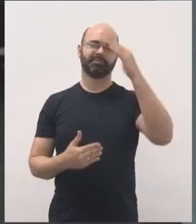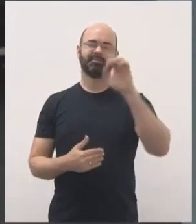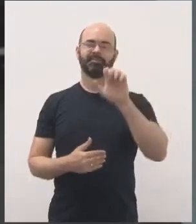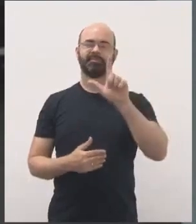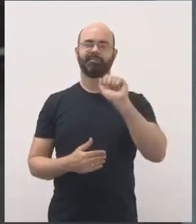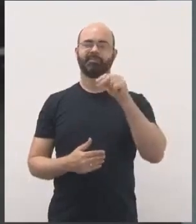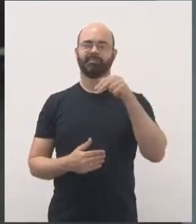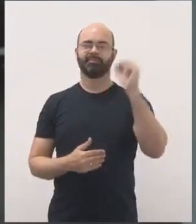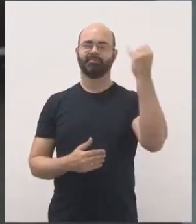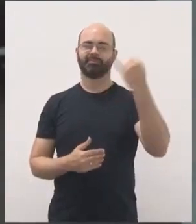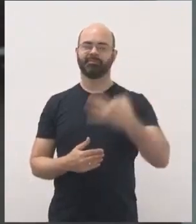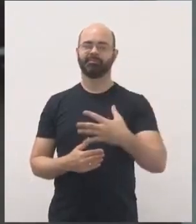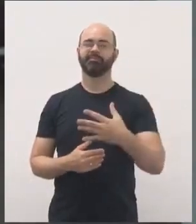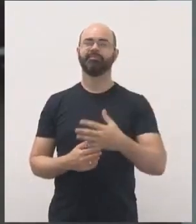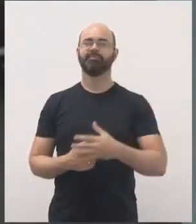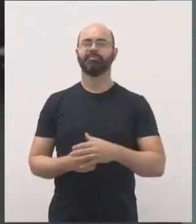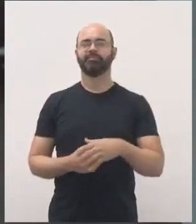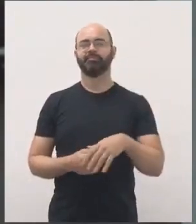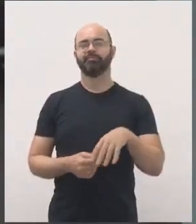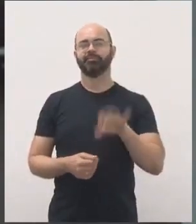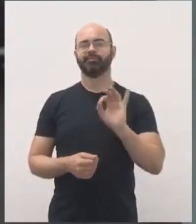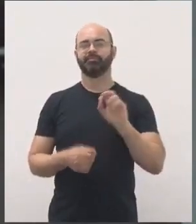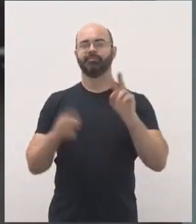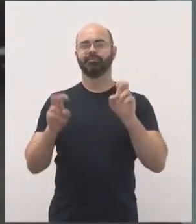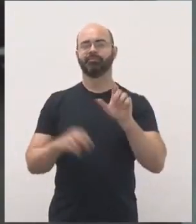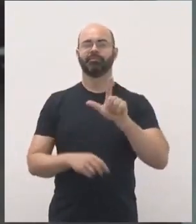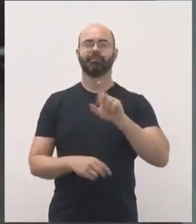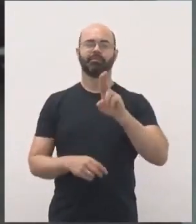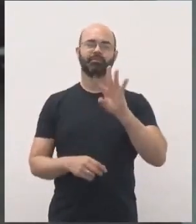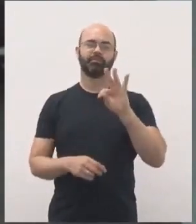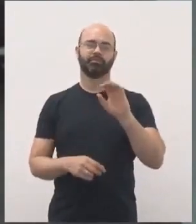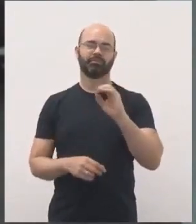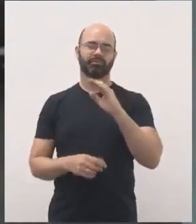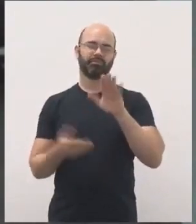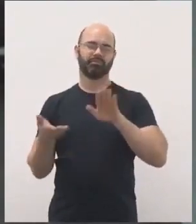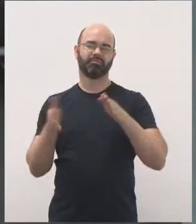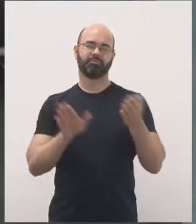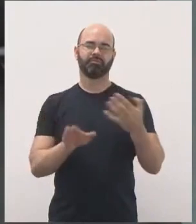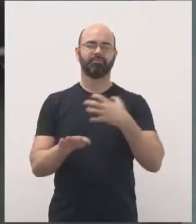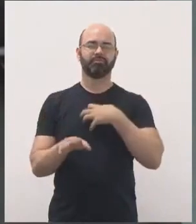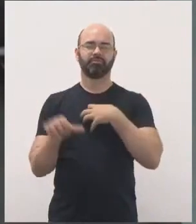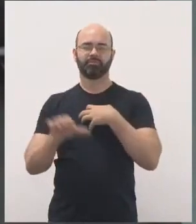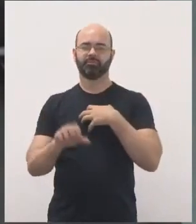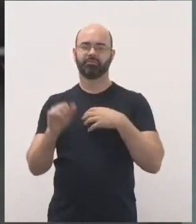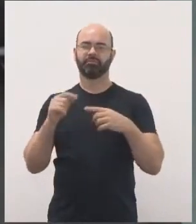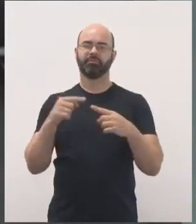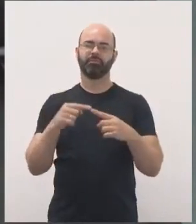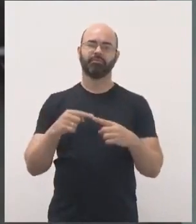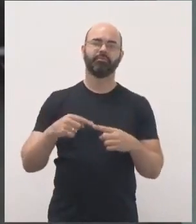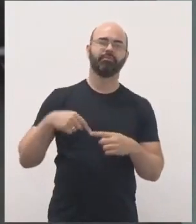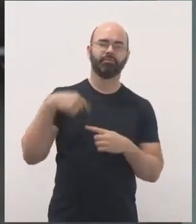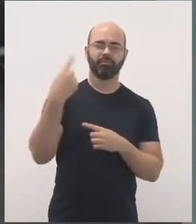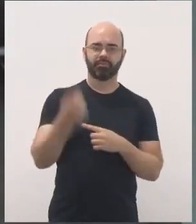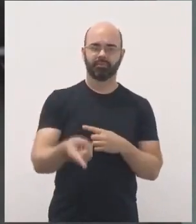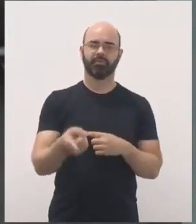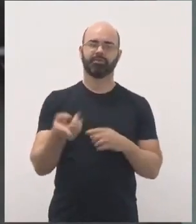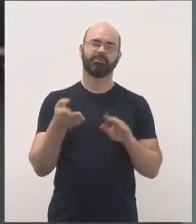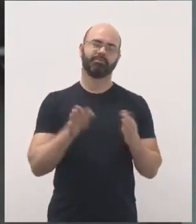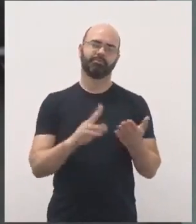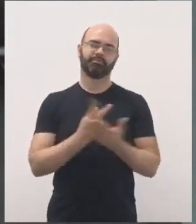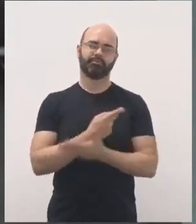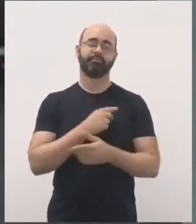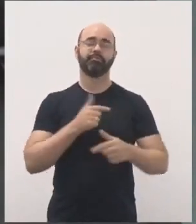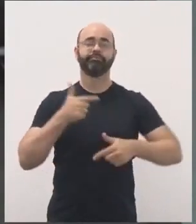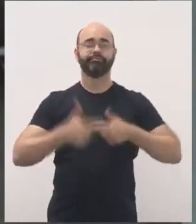acho que a questão levantada sobre luto, né, não só sobre luto, mas a gente chama de pós-venção, né, que é quais ações a